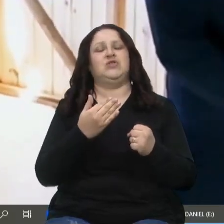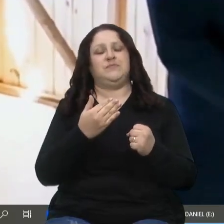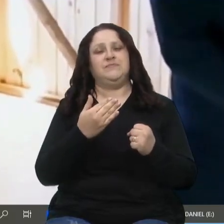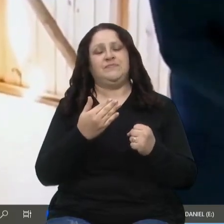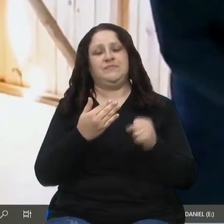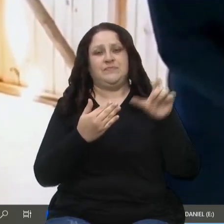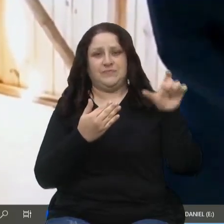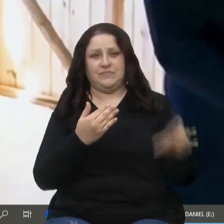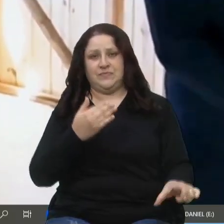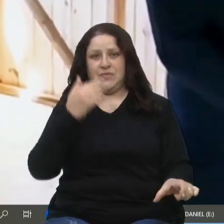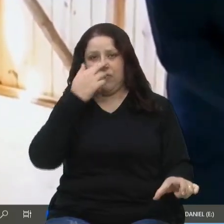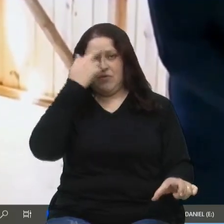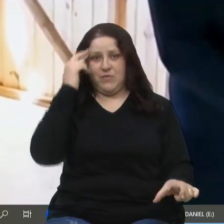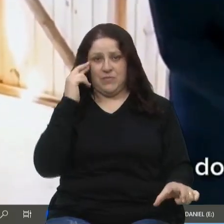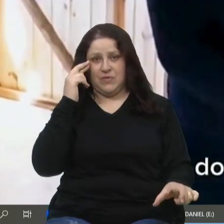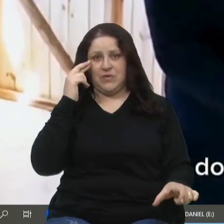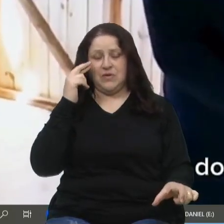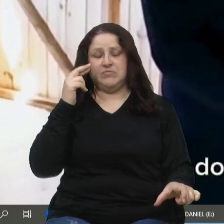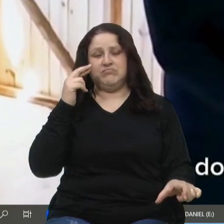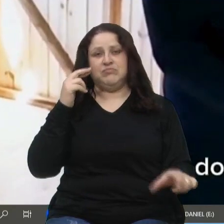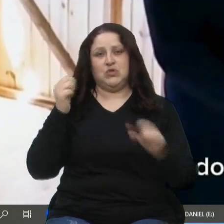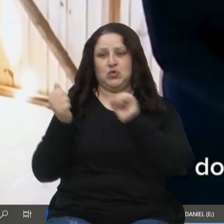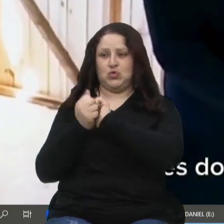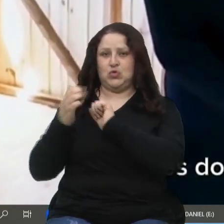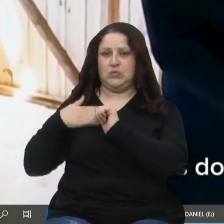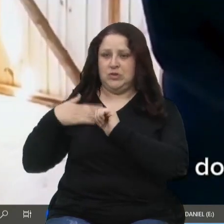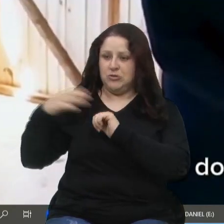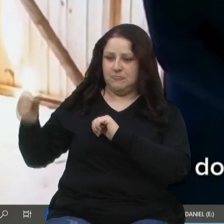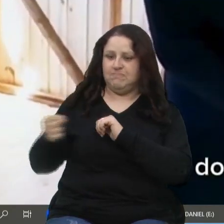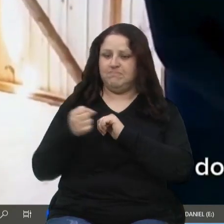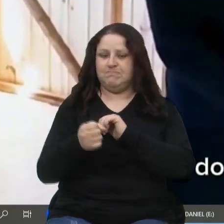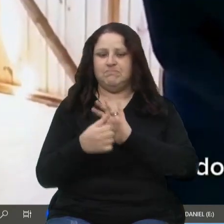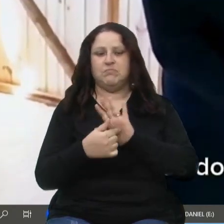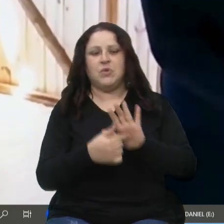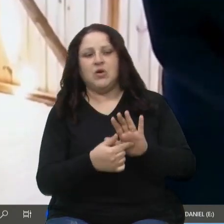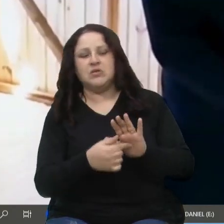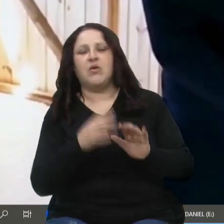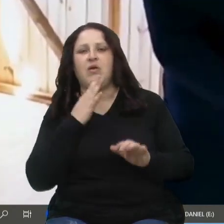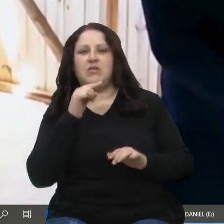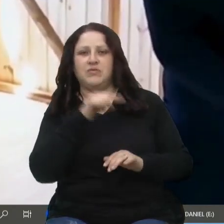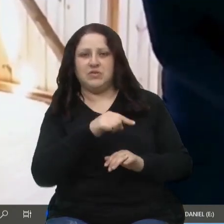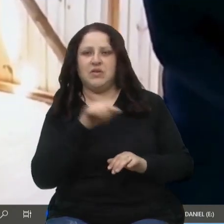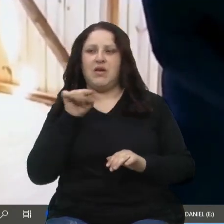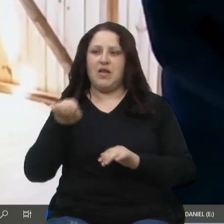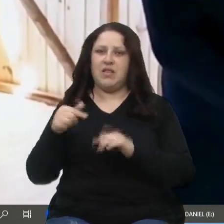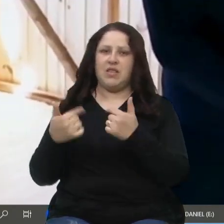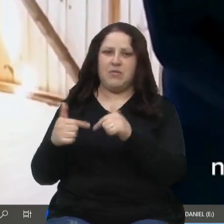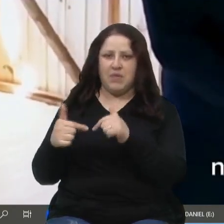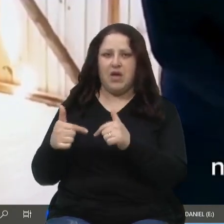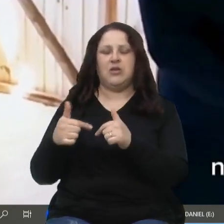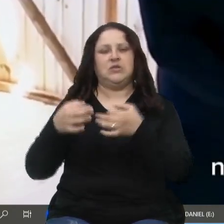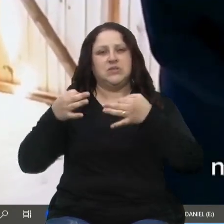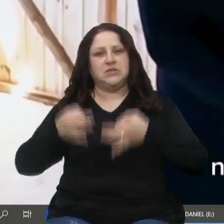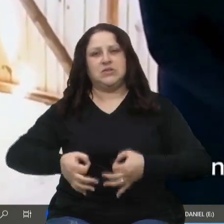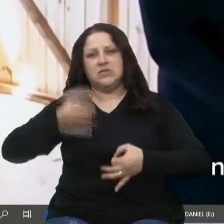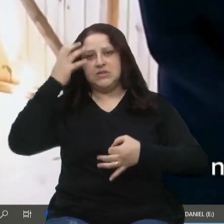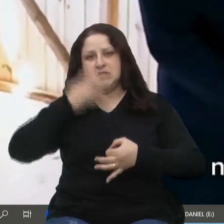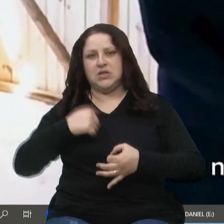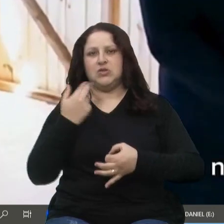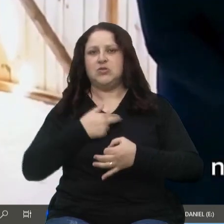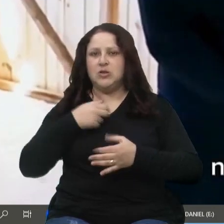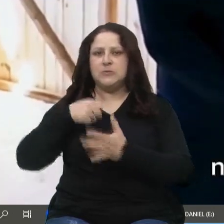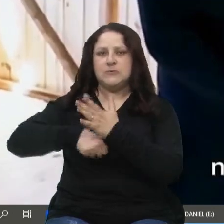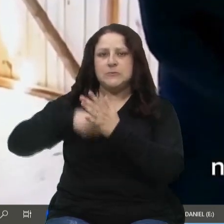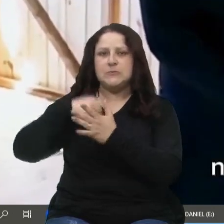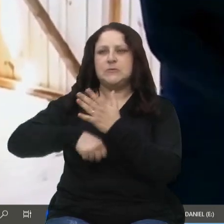ali, que conhecia a senhora, e através do trabalho que ele vem fazendo pela comunidade, trabalho sério que ele faz, nós demos jeito e